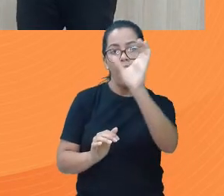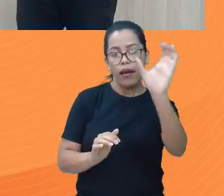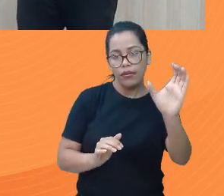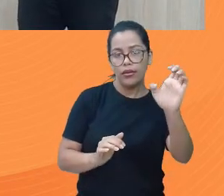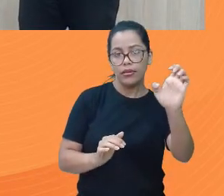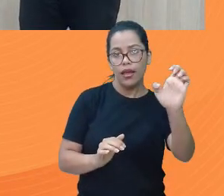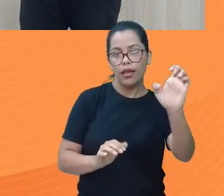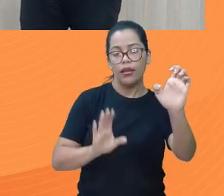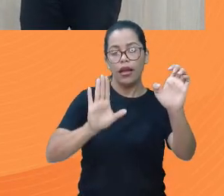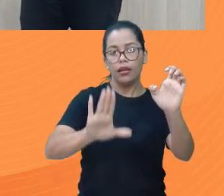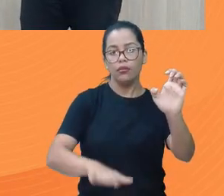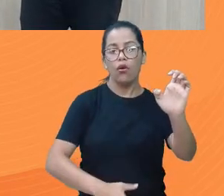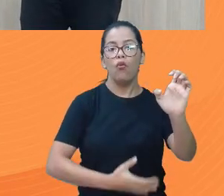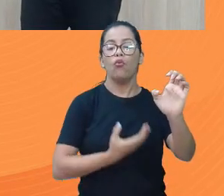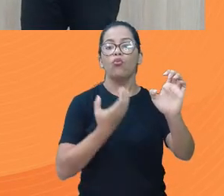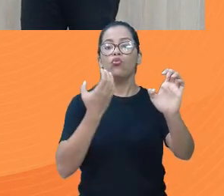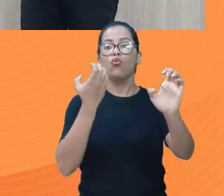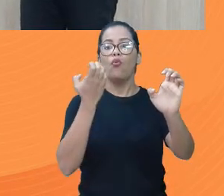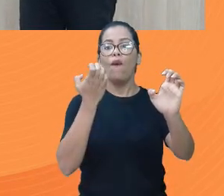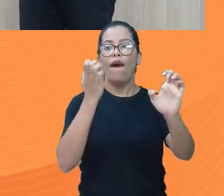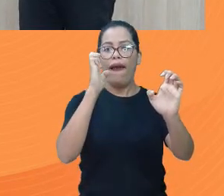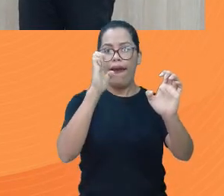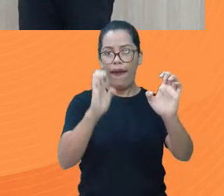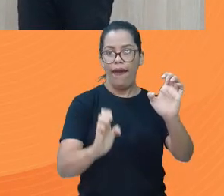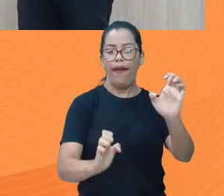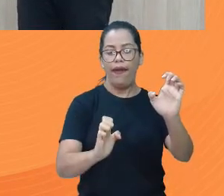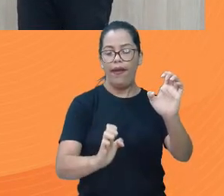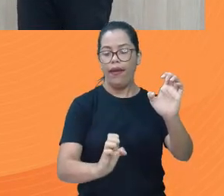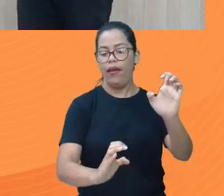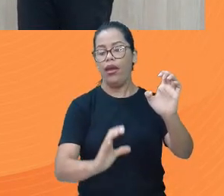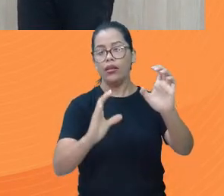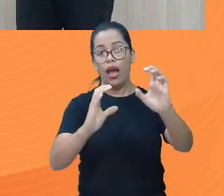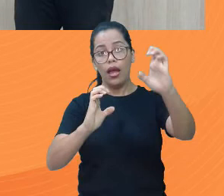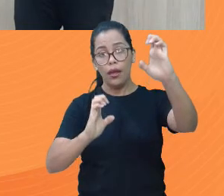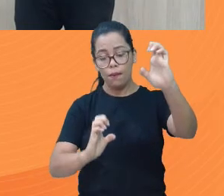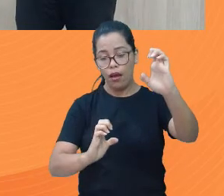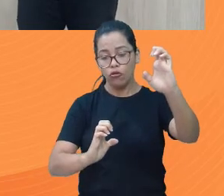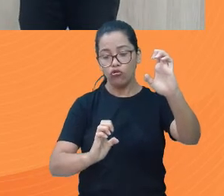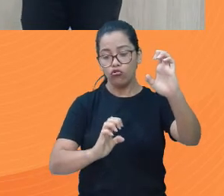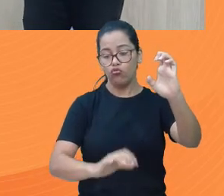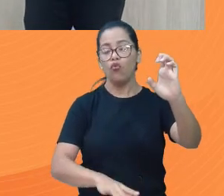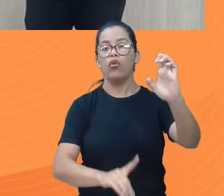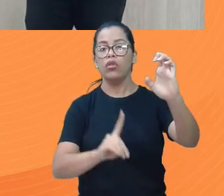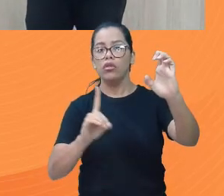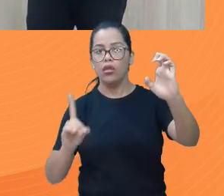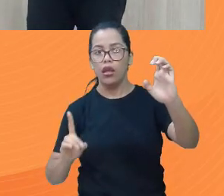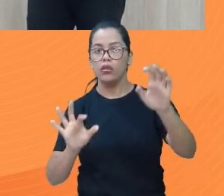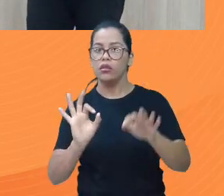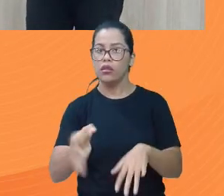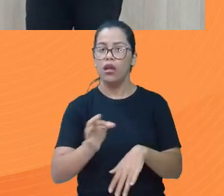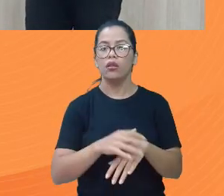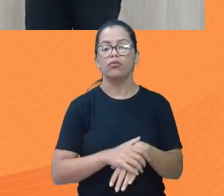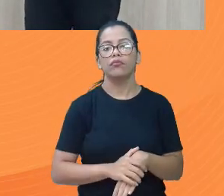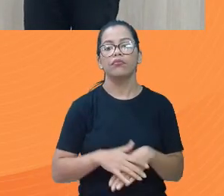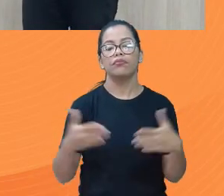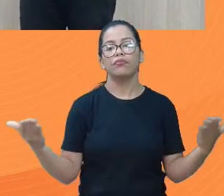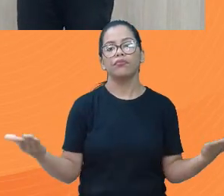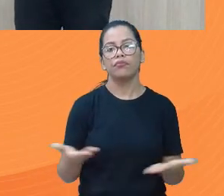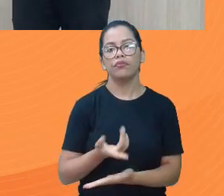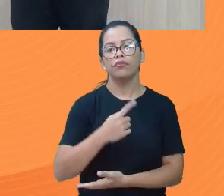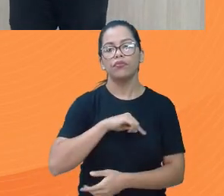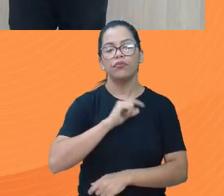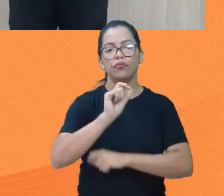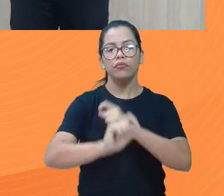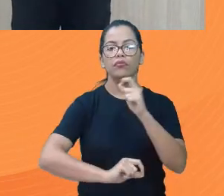está do outro lado e abaixo. Assim como o ângulo D com o ângulo F, certo? Indo agora para os